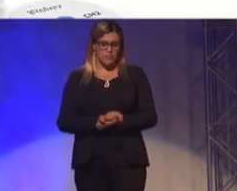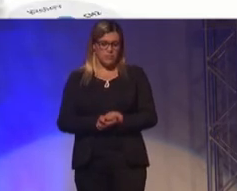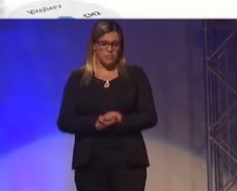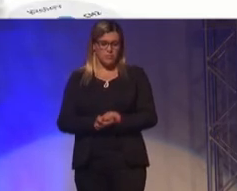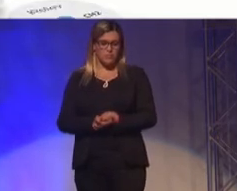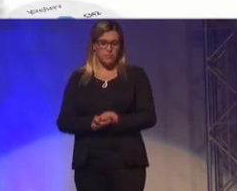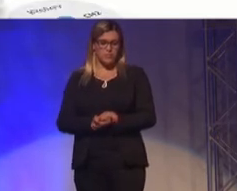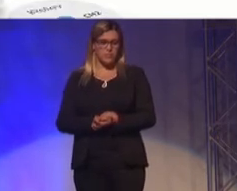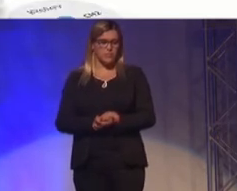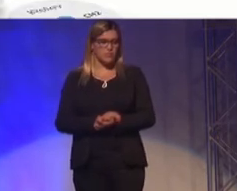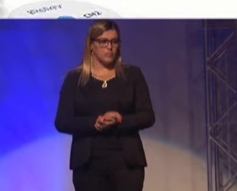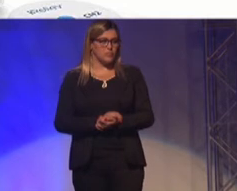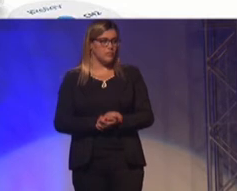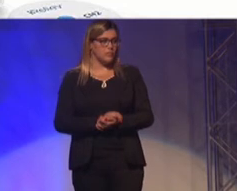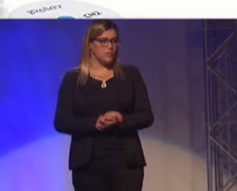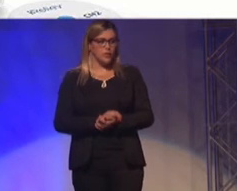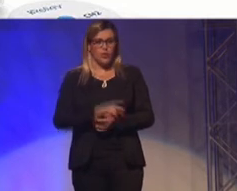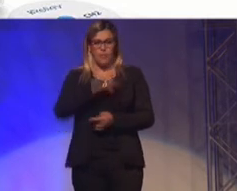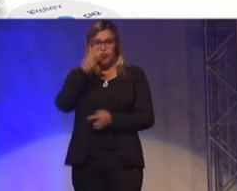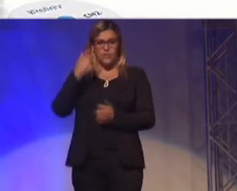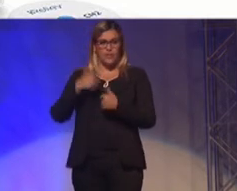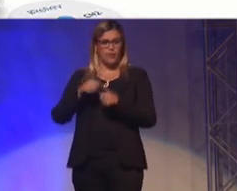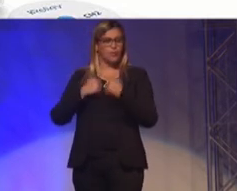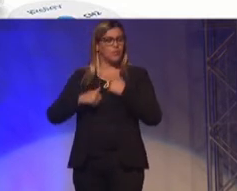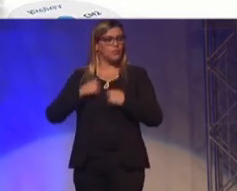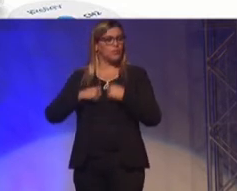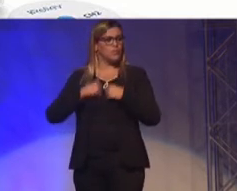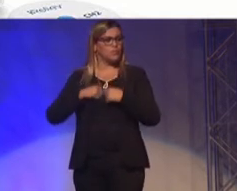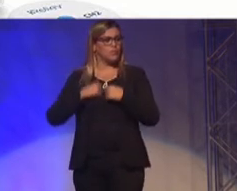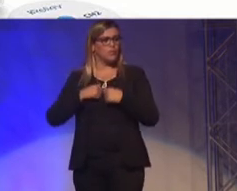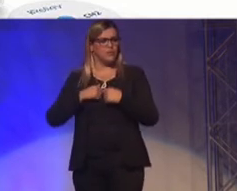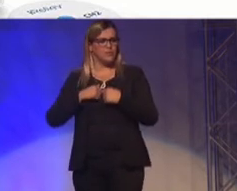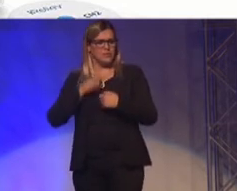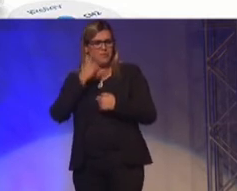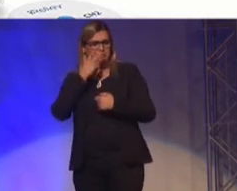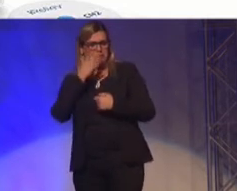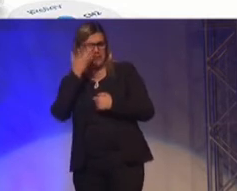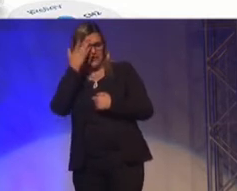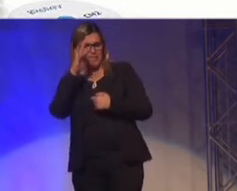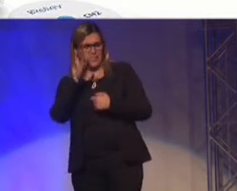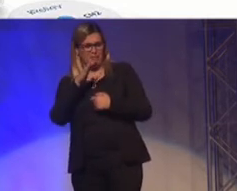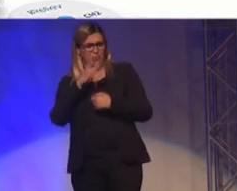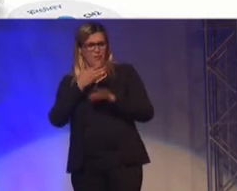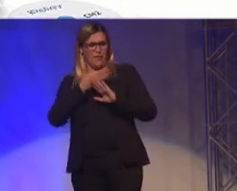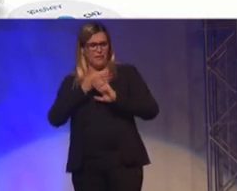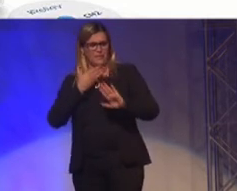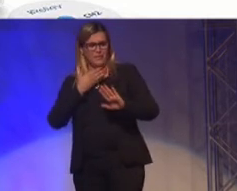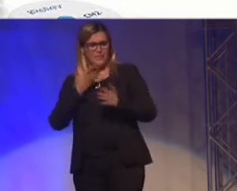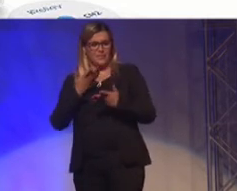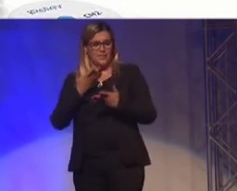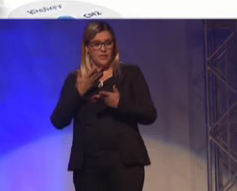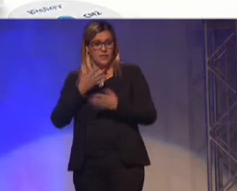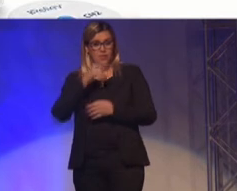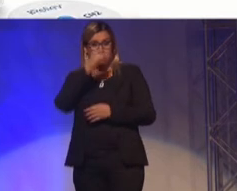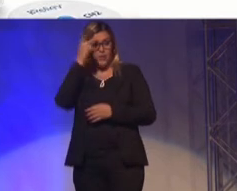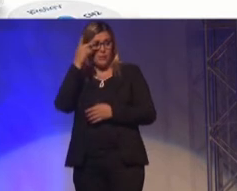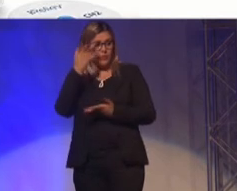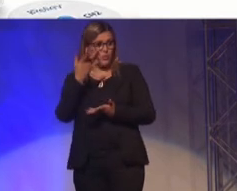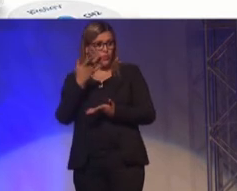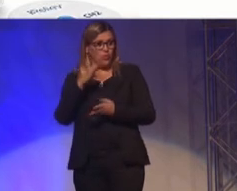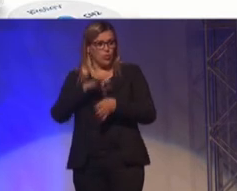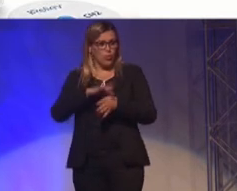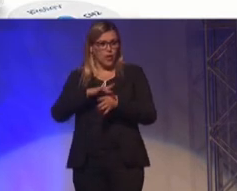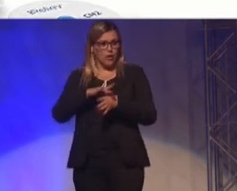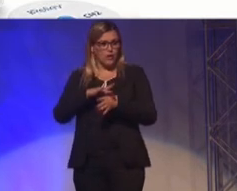Então, com essa parafernália enorme, imagina, né? Dá até medo de chegar perto disso aí, né? Imagina o paciente, então,